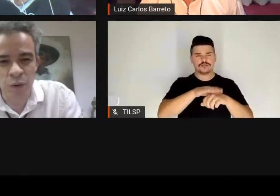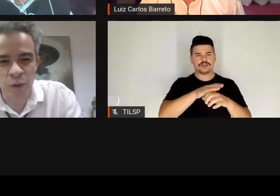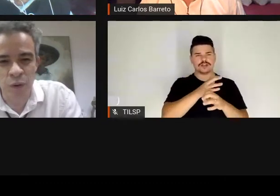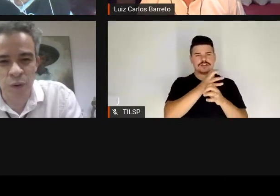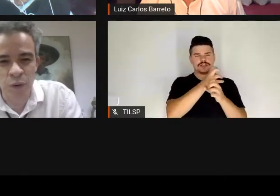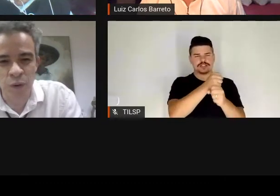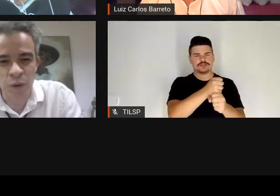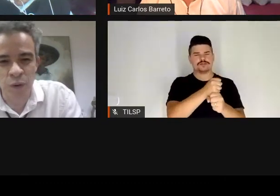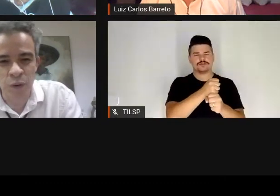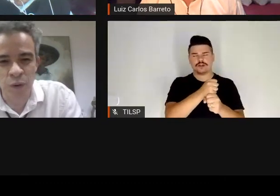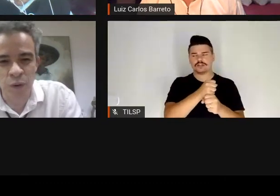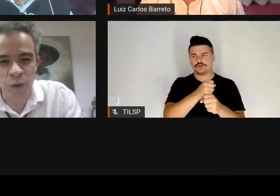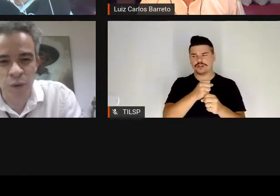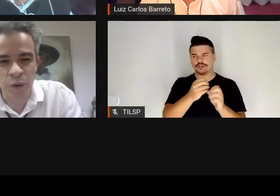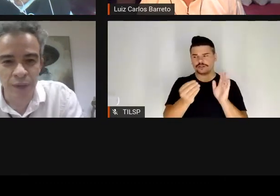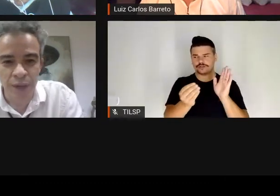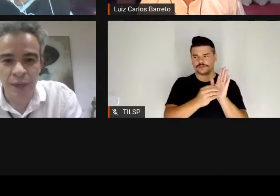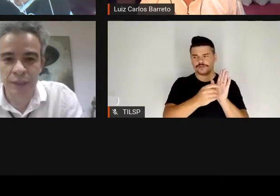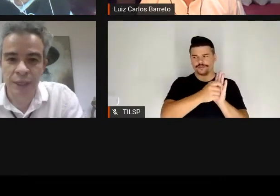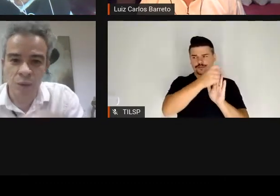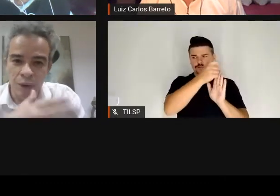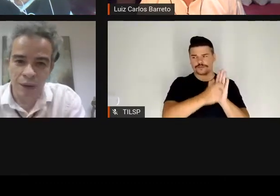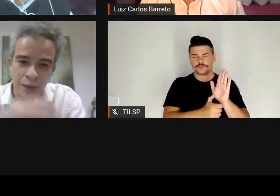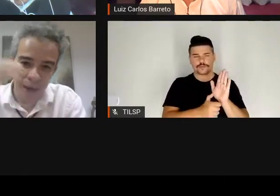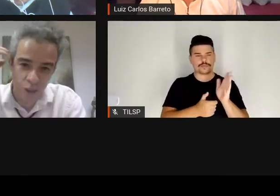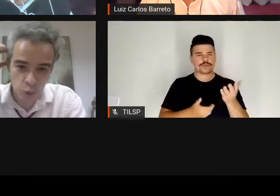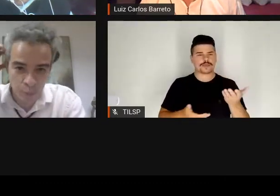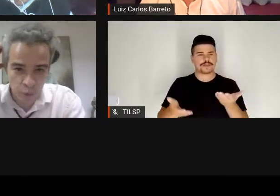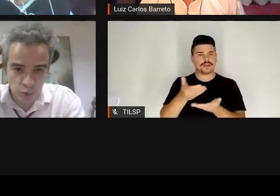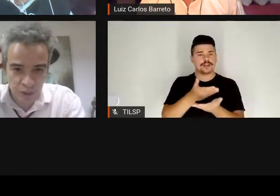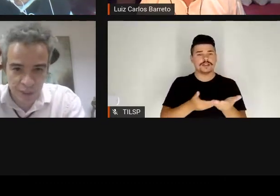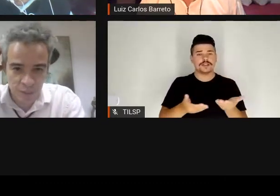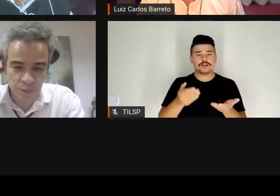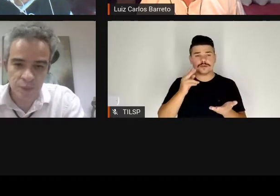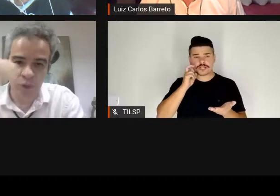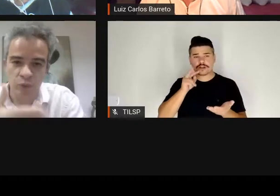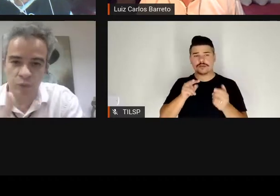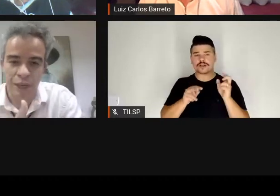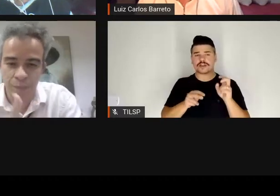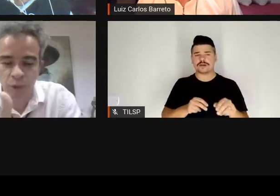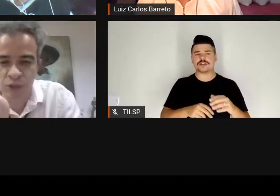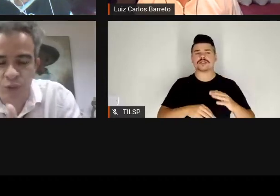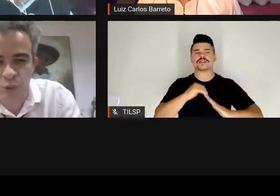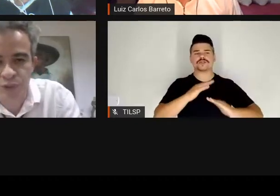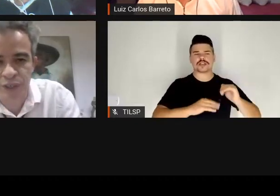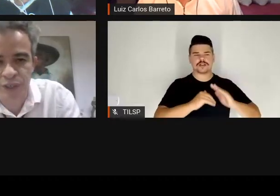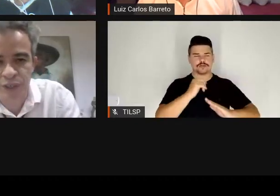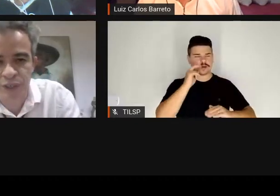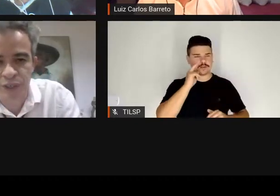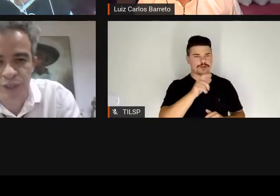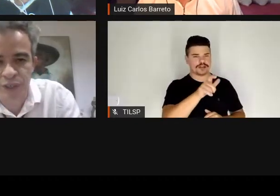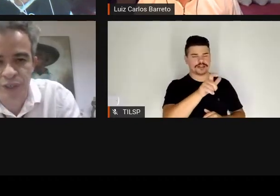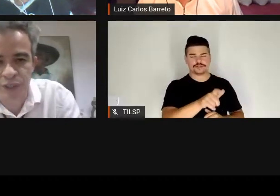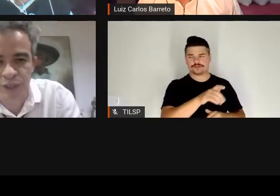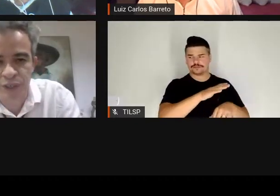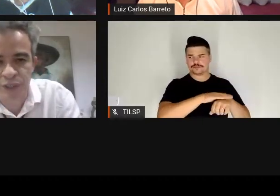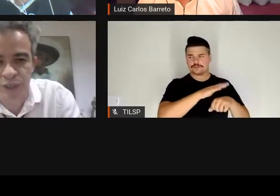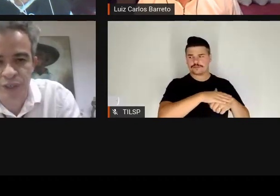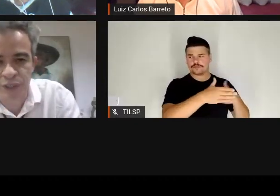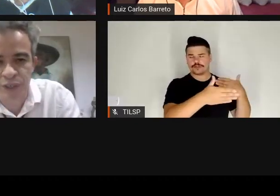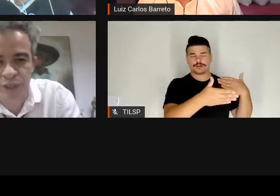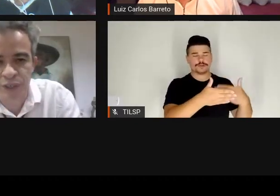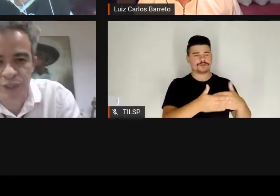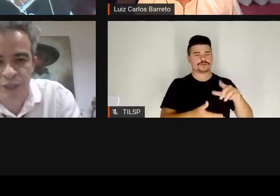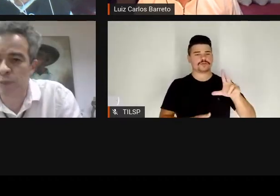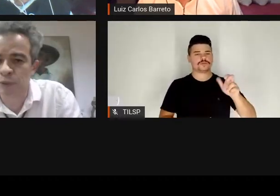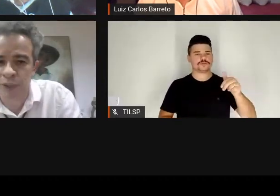com o Luciano Carneiro. Então, a sua produção, a produção do Luciano Carneiro, sobretudo